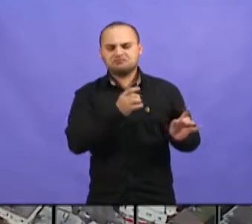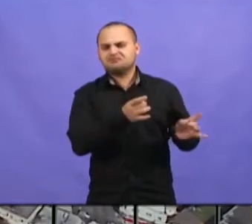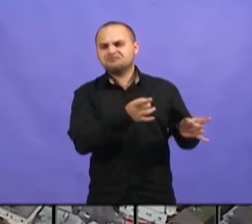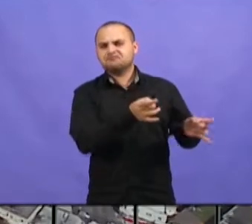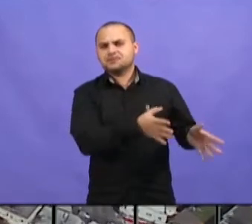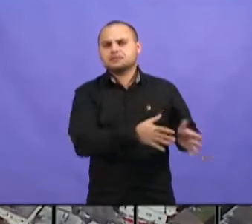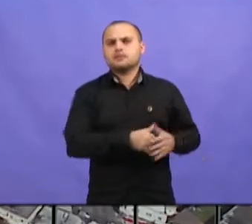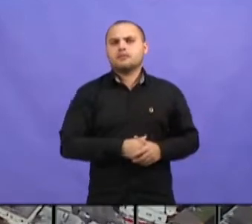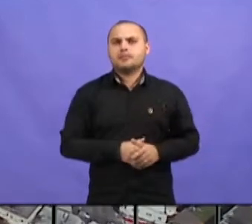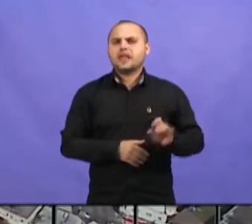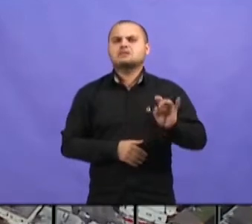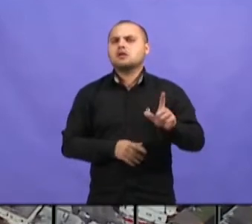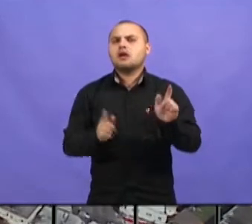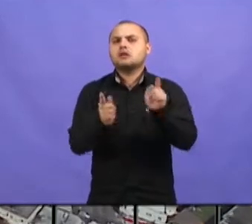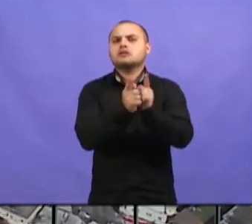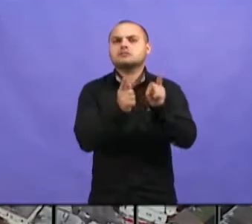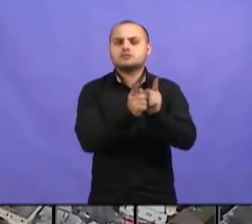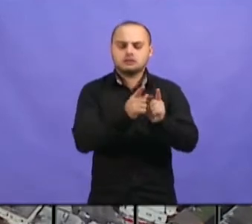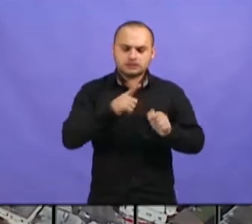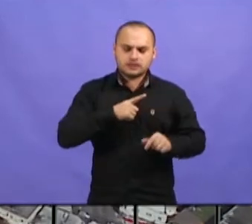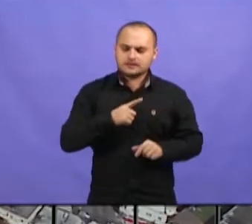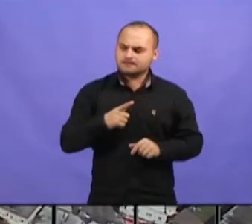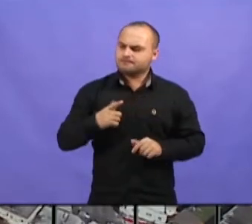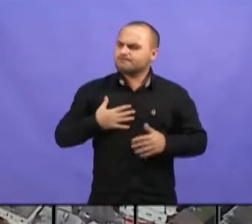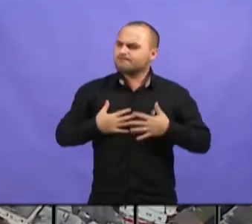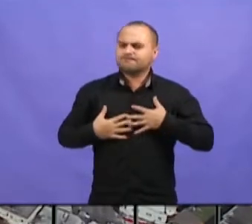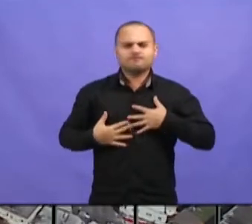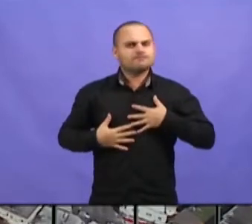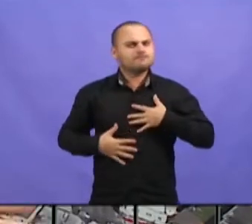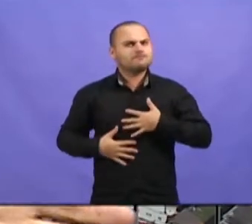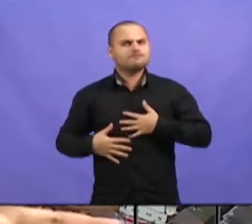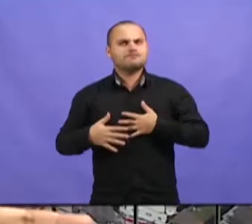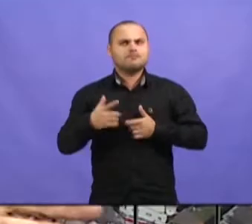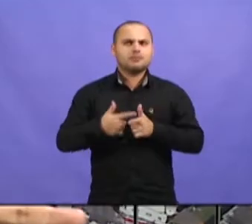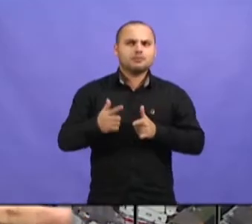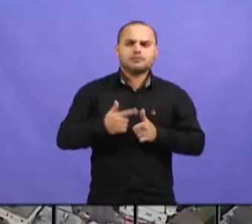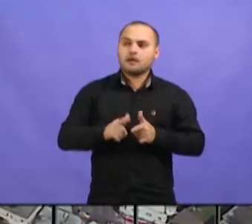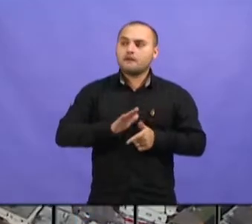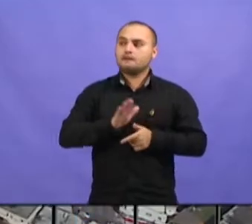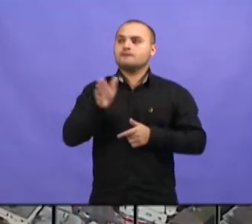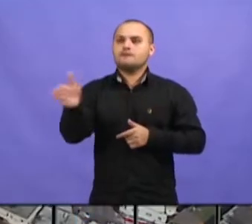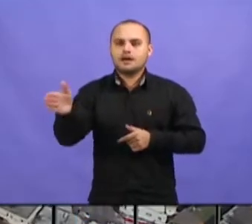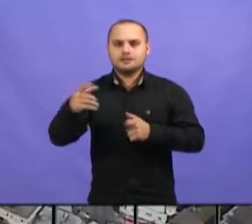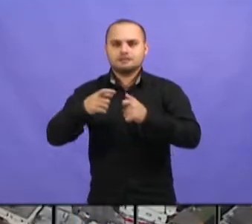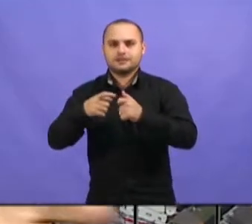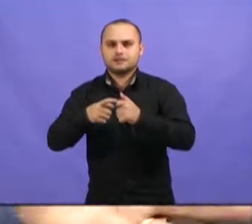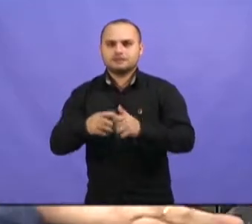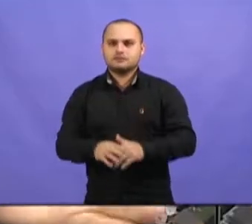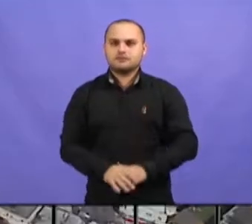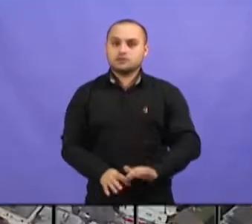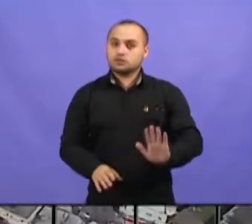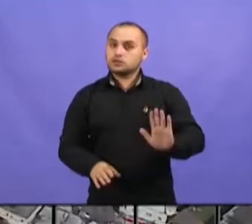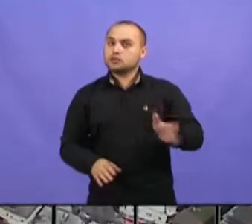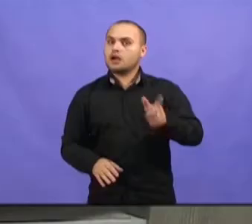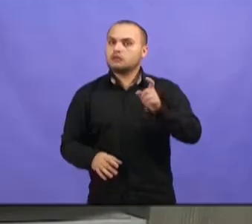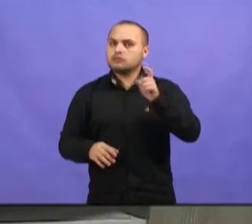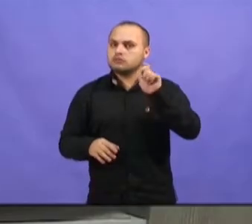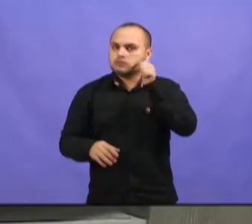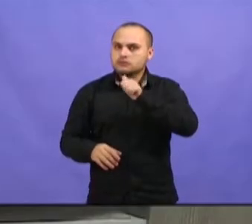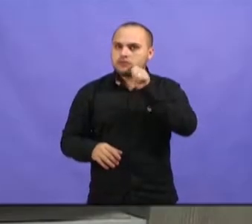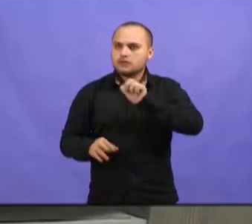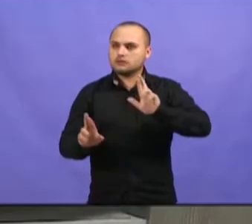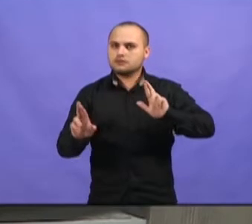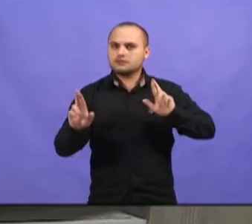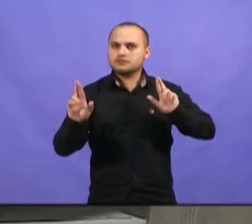esse atendimento quando ele sente algum problema, né? E a mulher já, desde que fica mocinha, né? Já